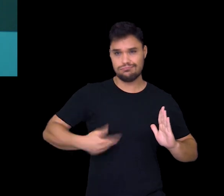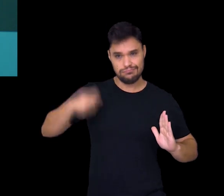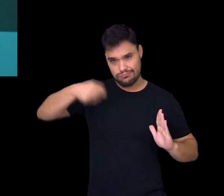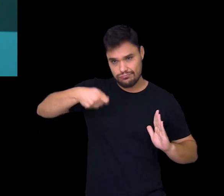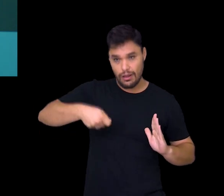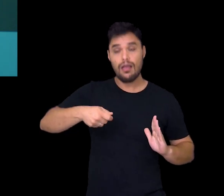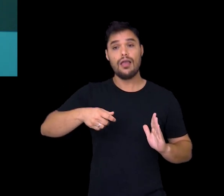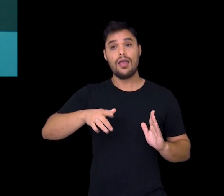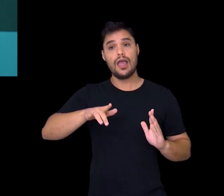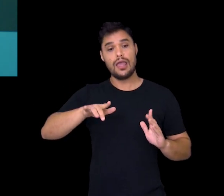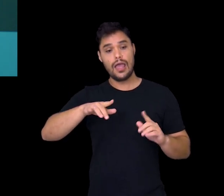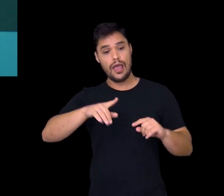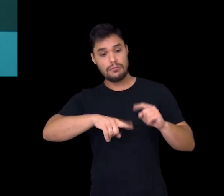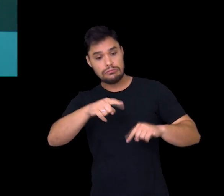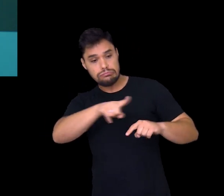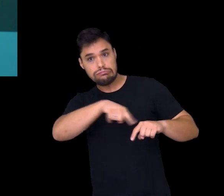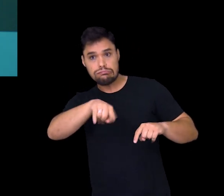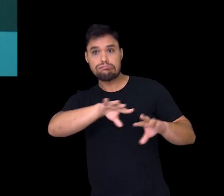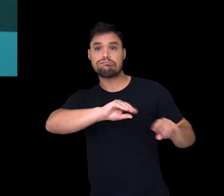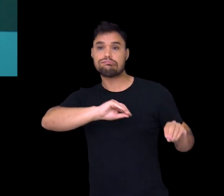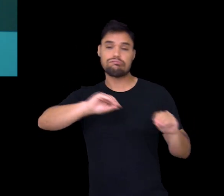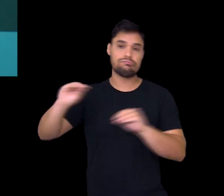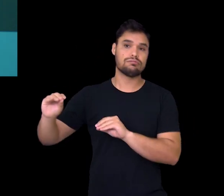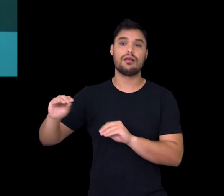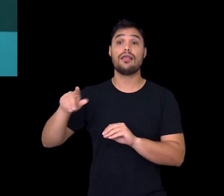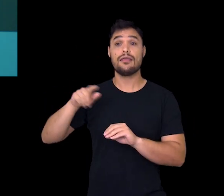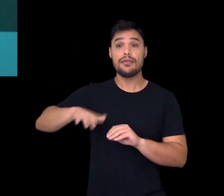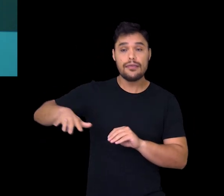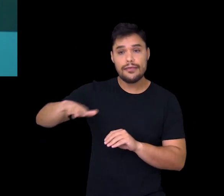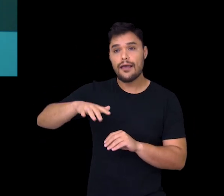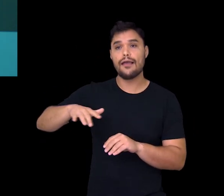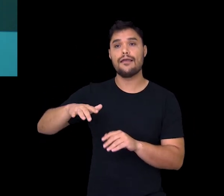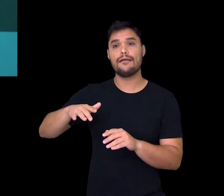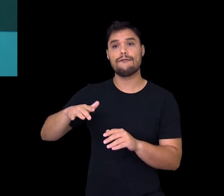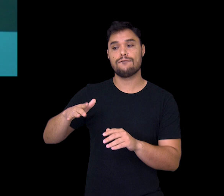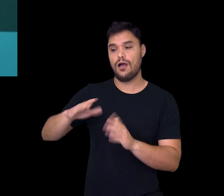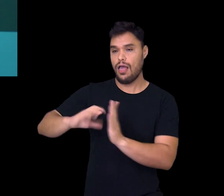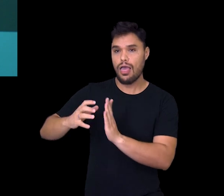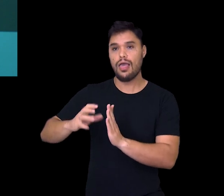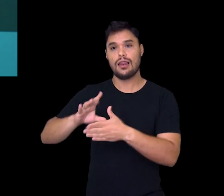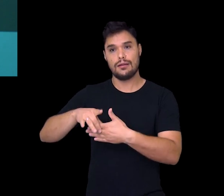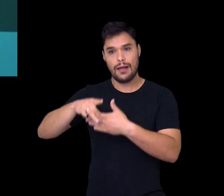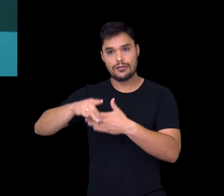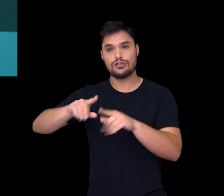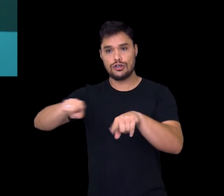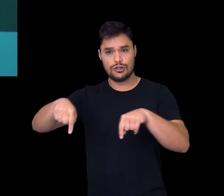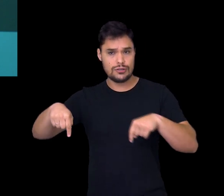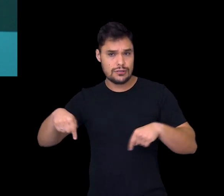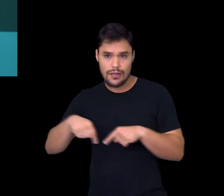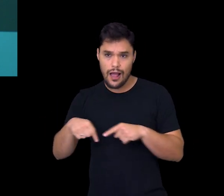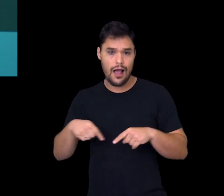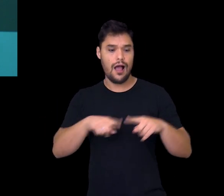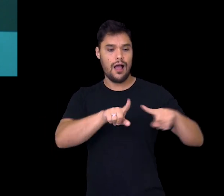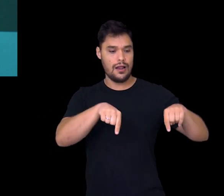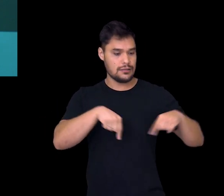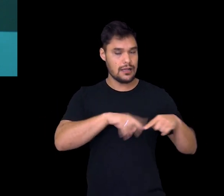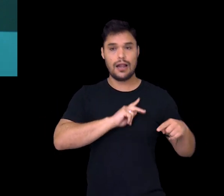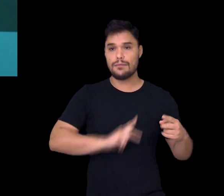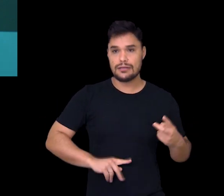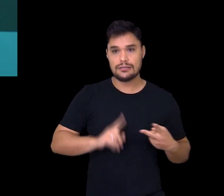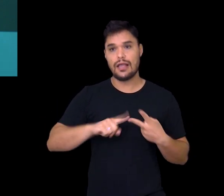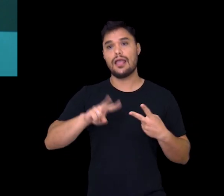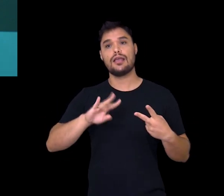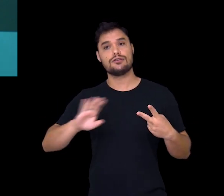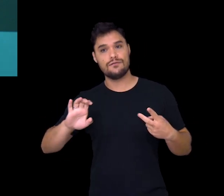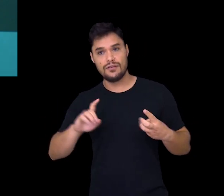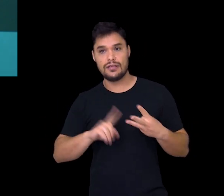Mata, arquiteto. E aí, ali foram sendo colocadas lideranças partidárias, etc., o gabinete do presidente, vice-presidente. Então, isso tudo passou